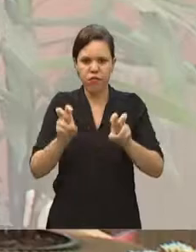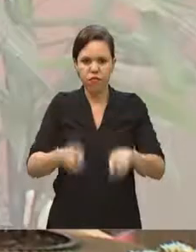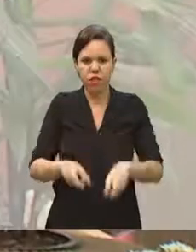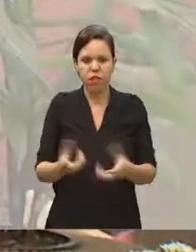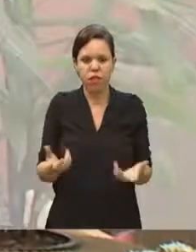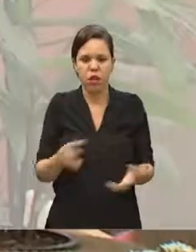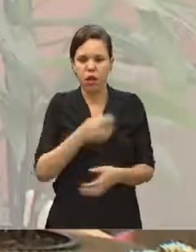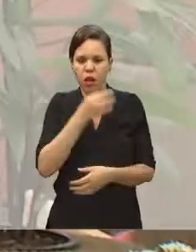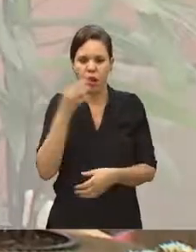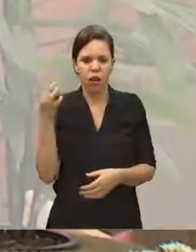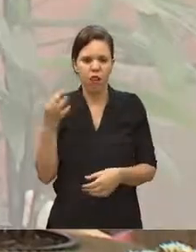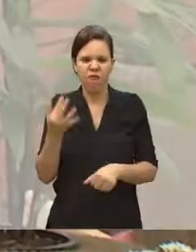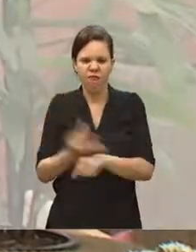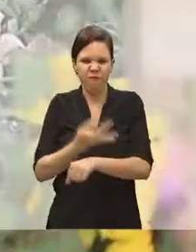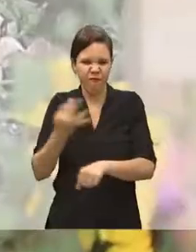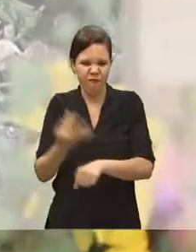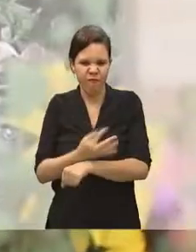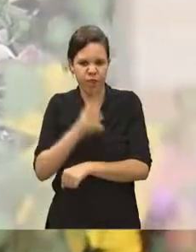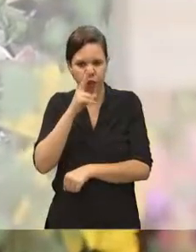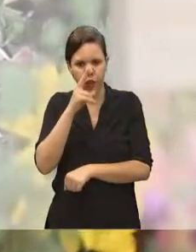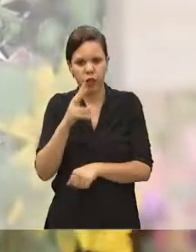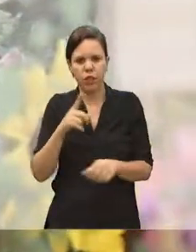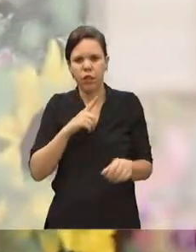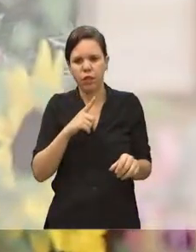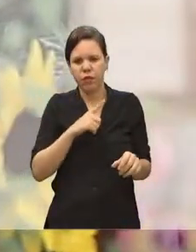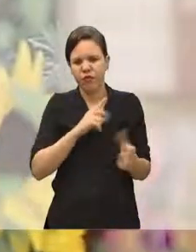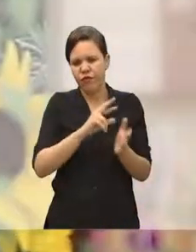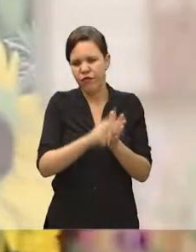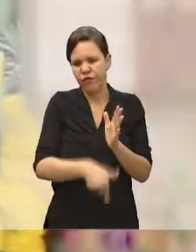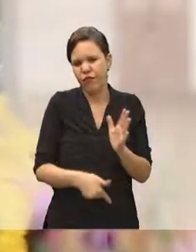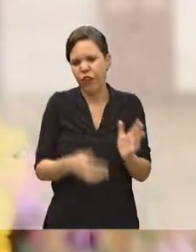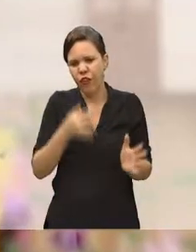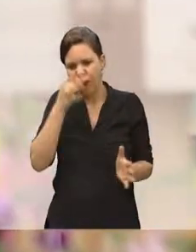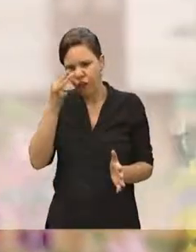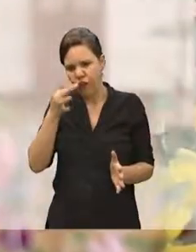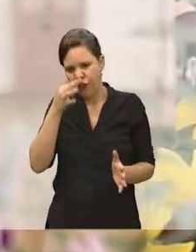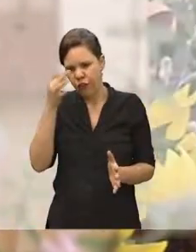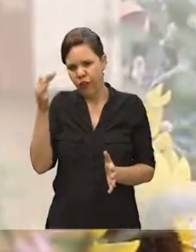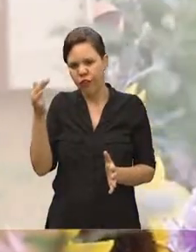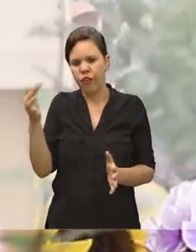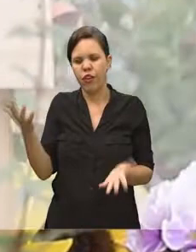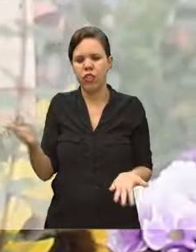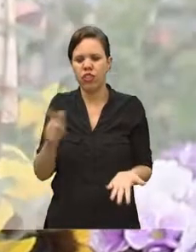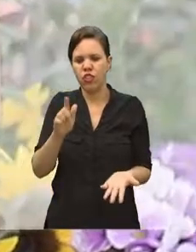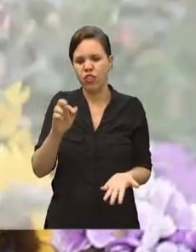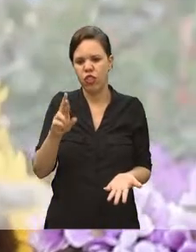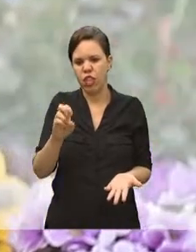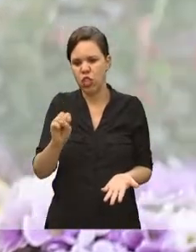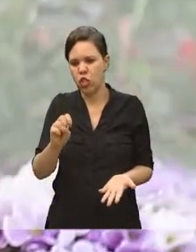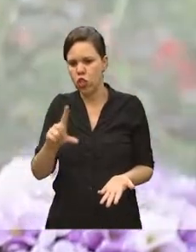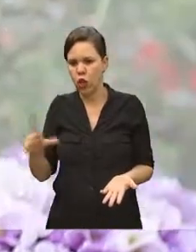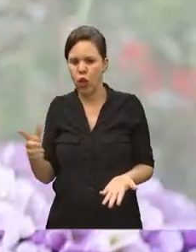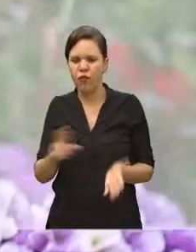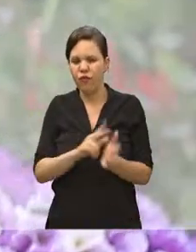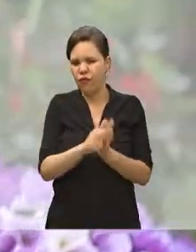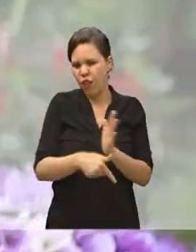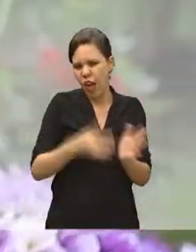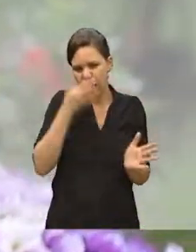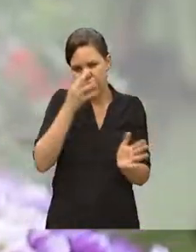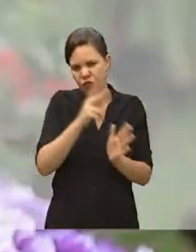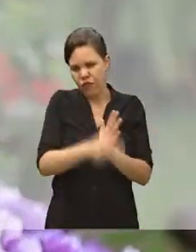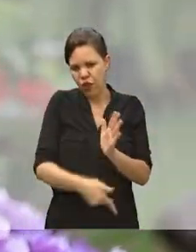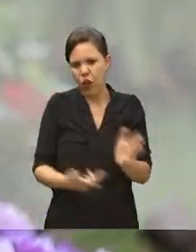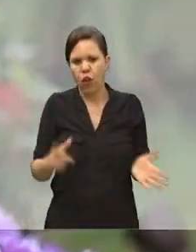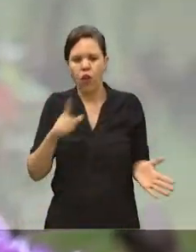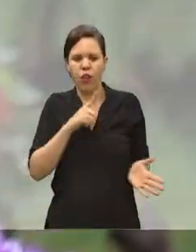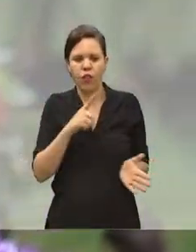senta e ele tem super resistência. Girassóis, rosas, pentas, gerânios e petúnias, entre outras.